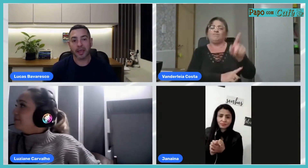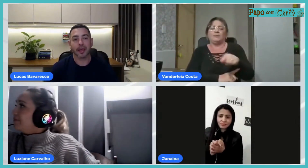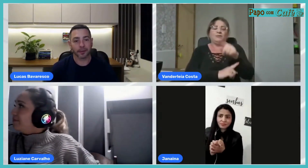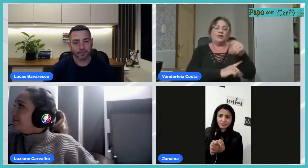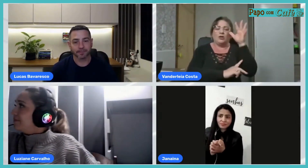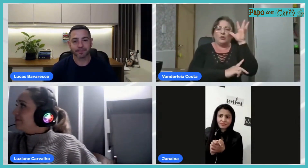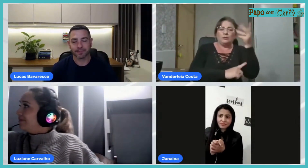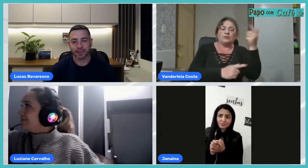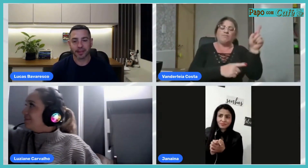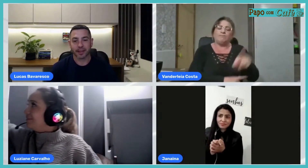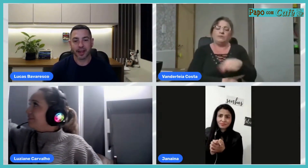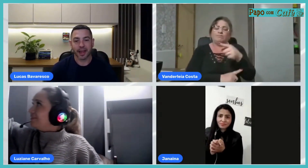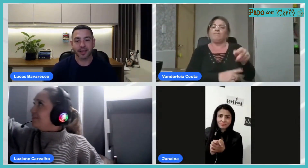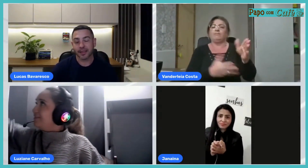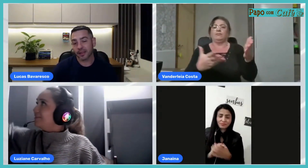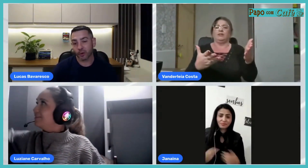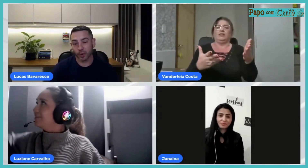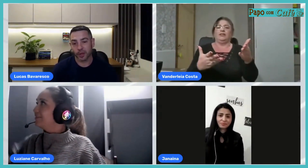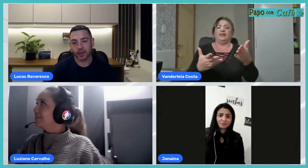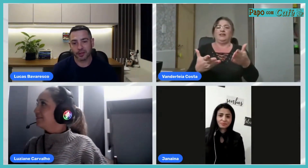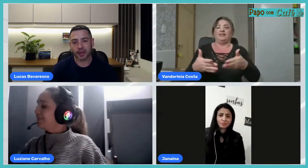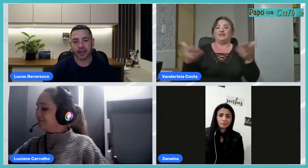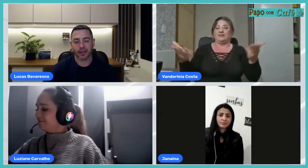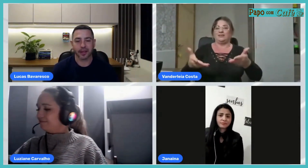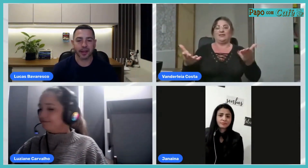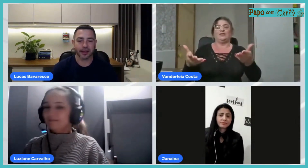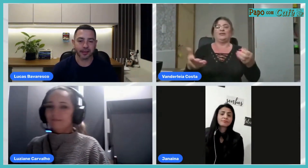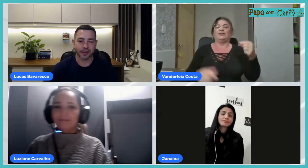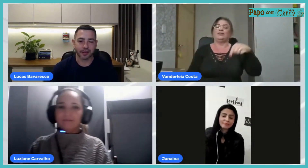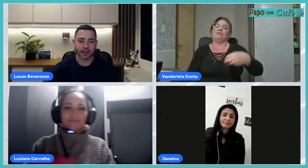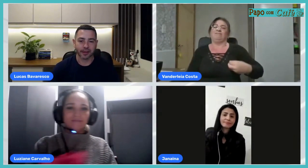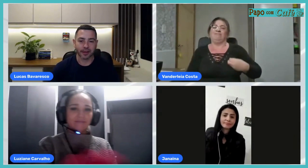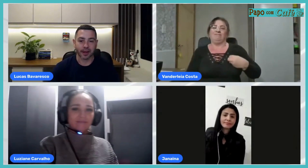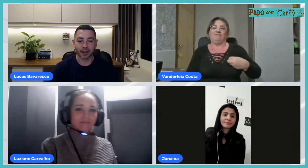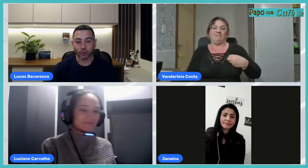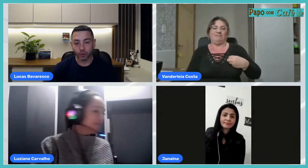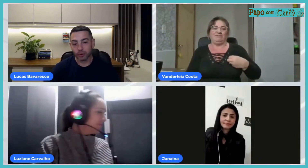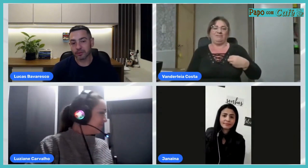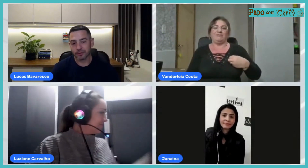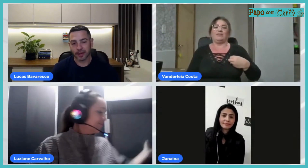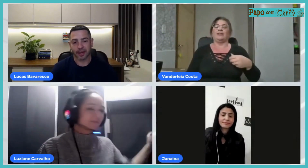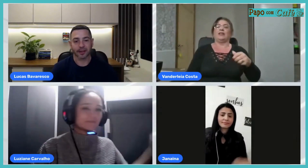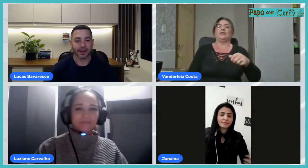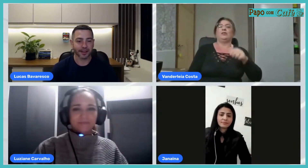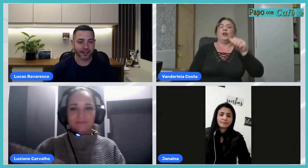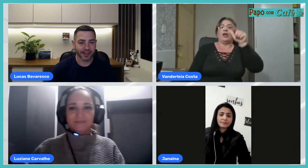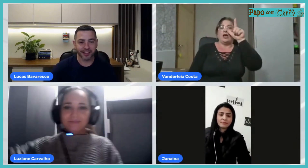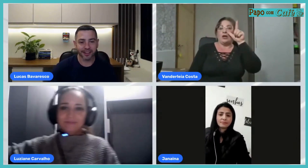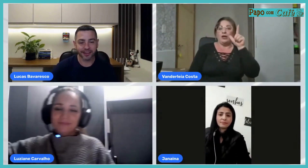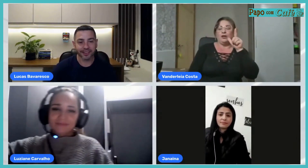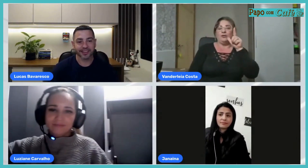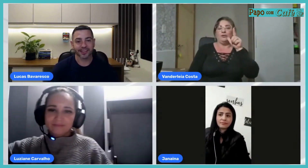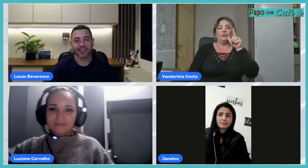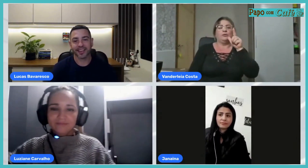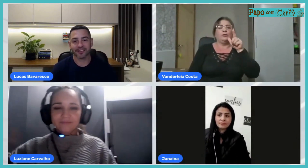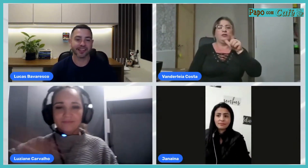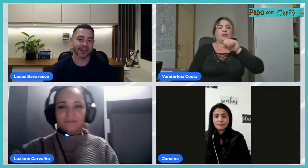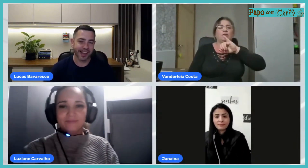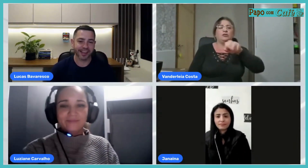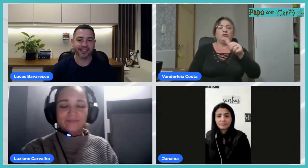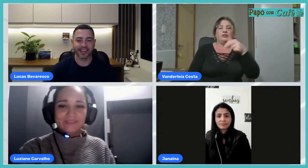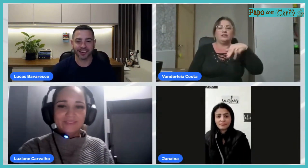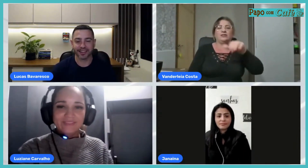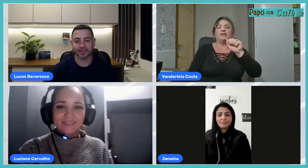e não saía, né? E hoje está aqui, né? A Lu, né? A Janaína e